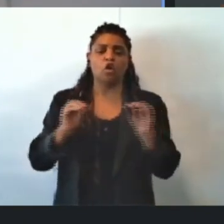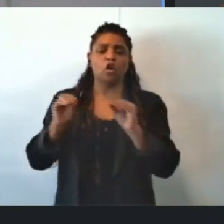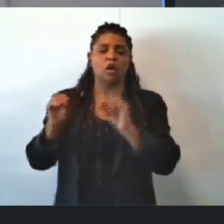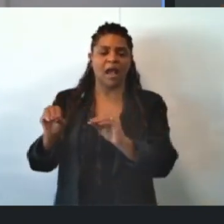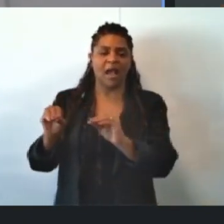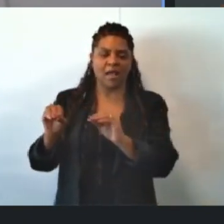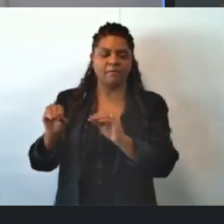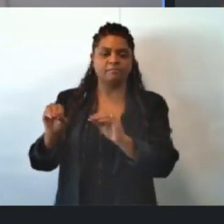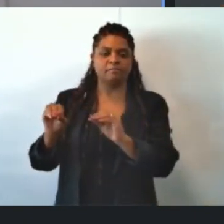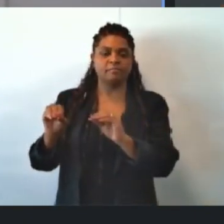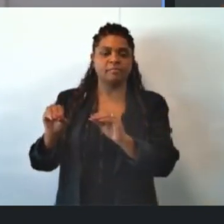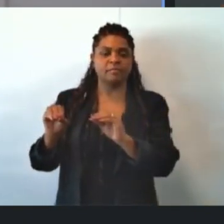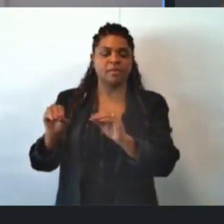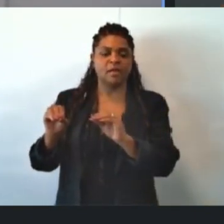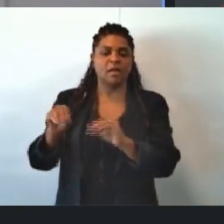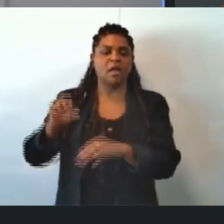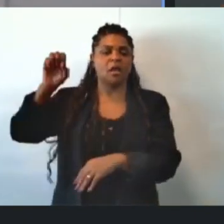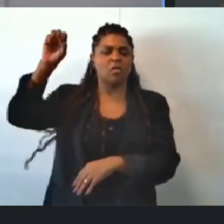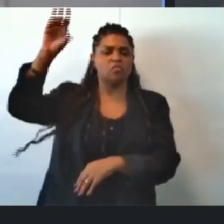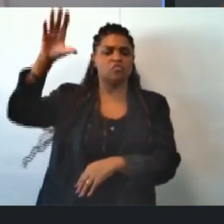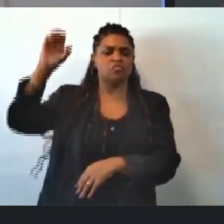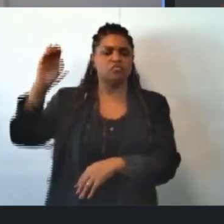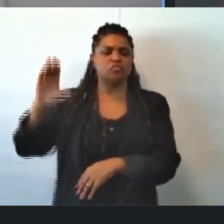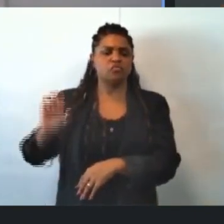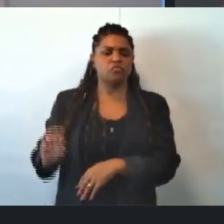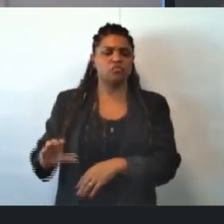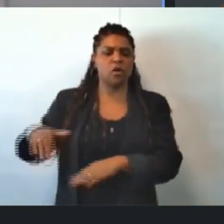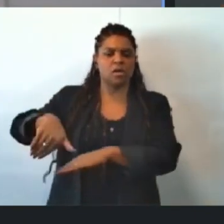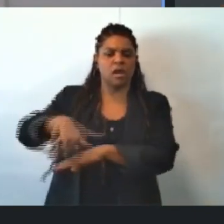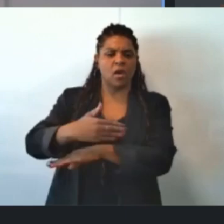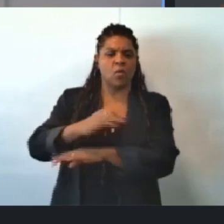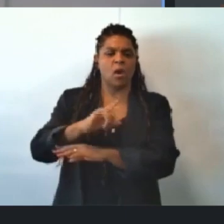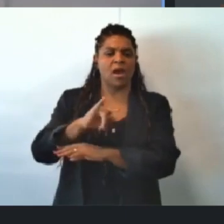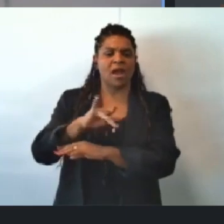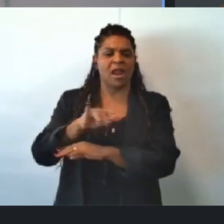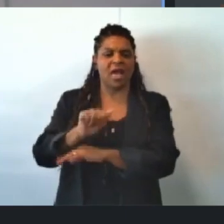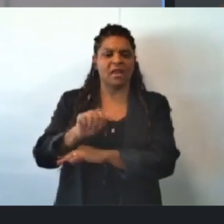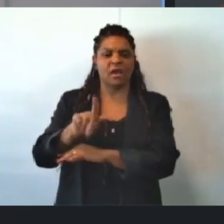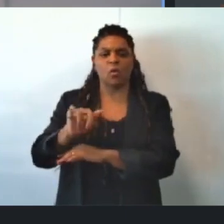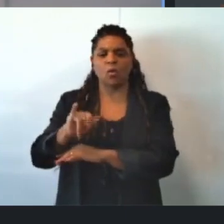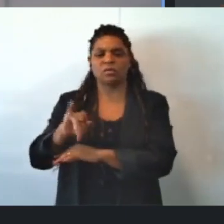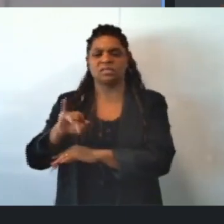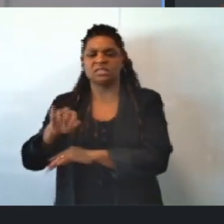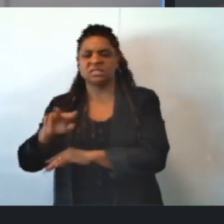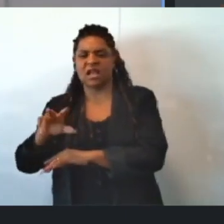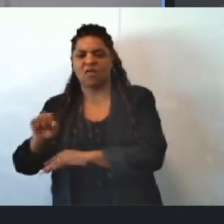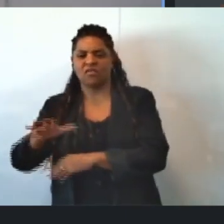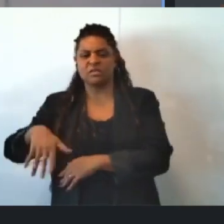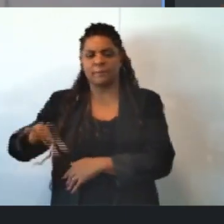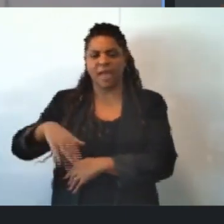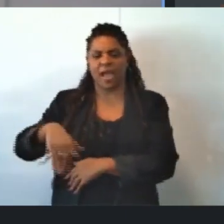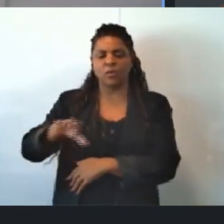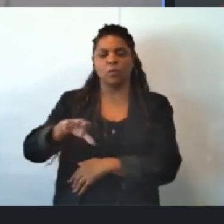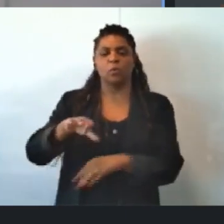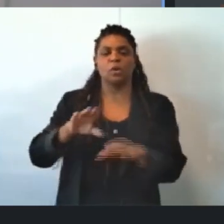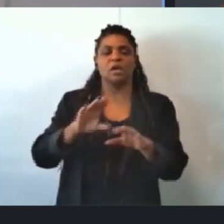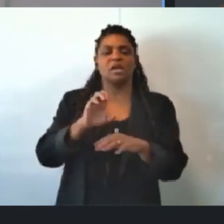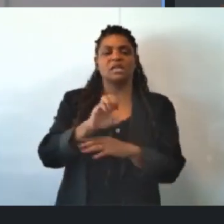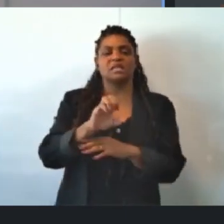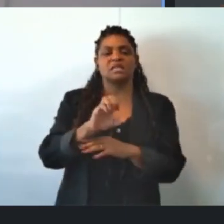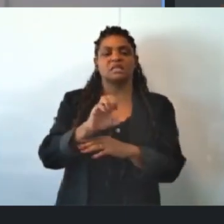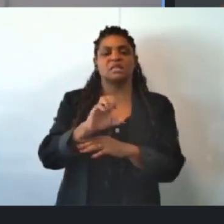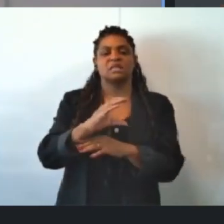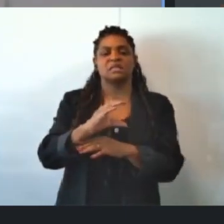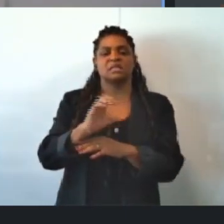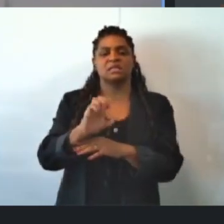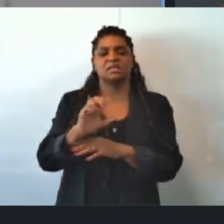toda a extensão na rua Radialista Clara Gonçalves, no bairro Céu Azul. Dia 3 de julho de 2024, às 9 da manhã. Local